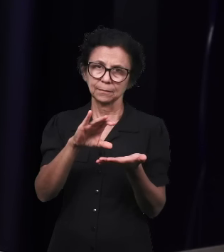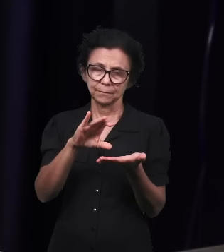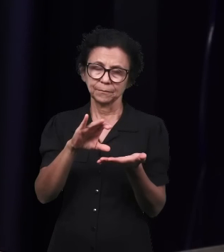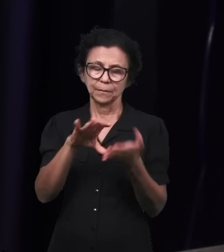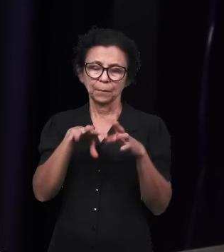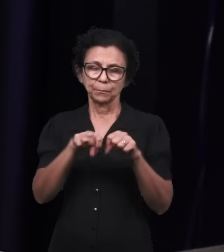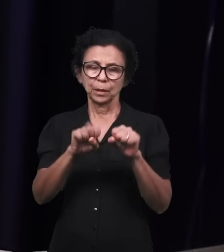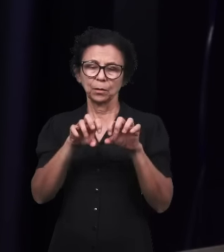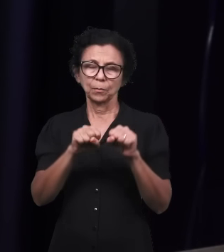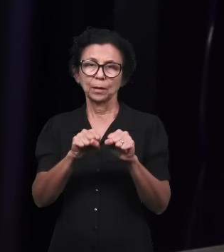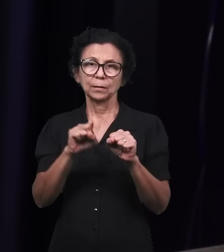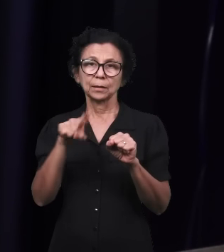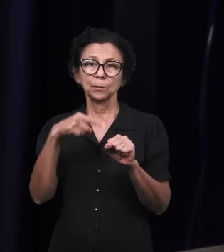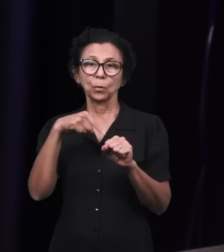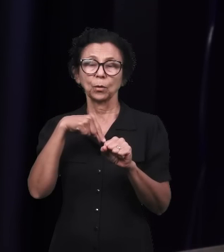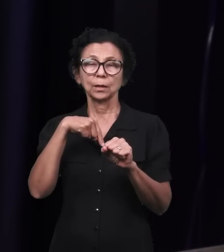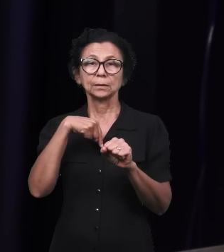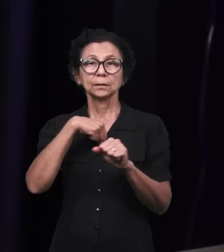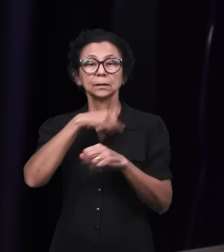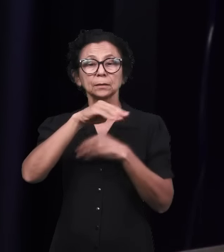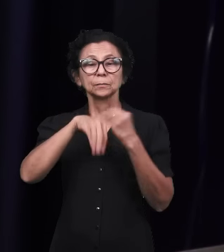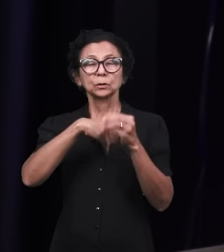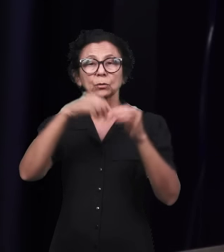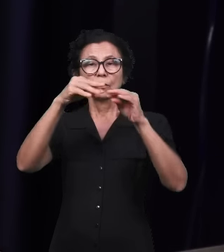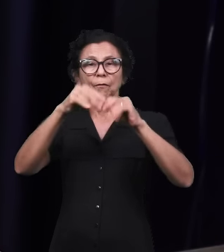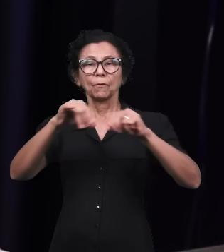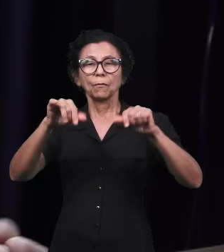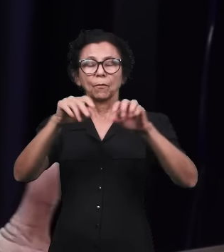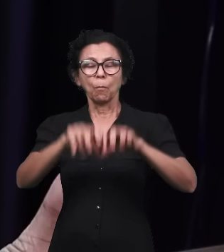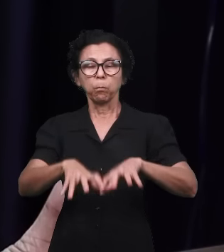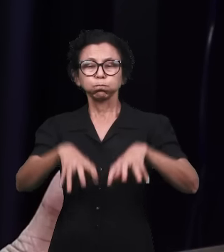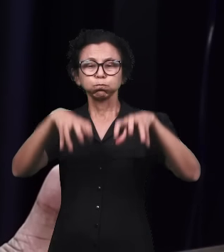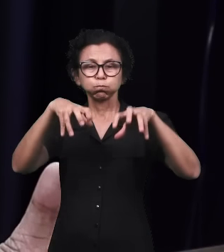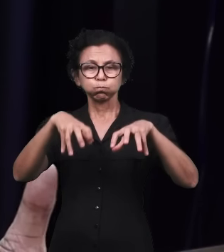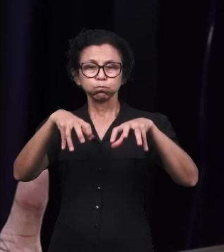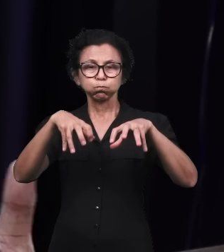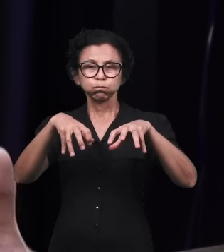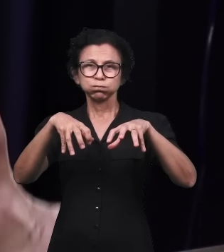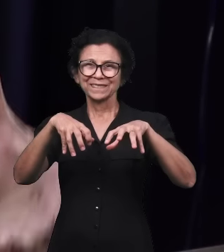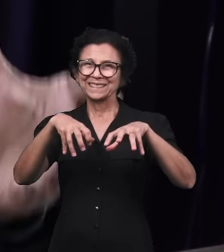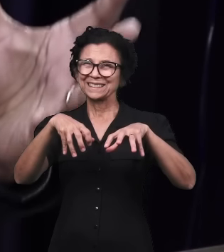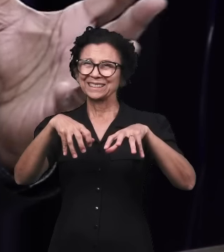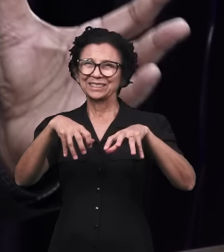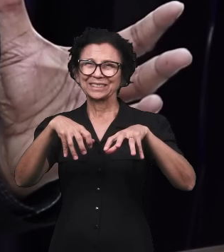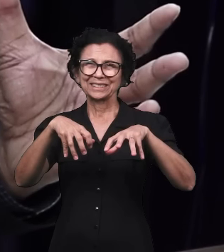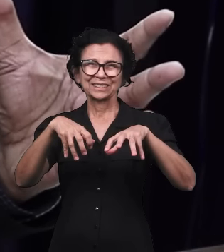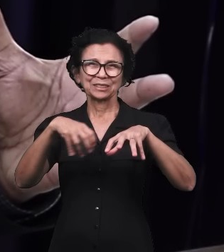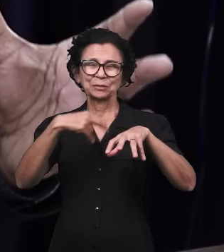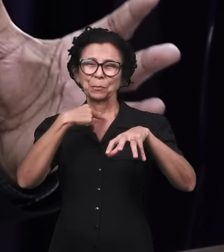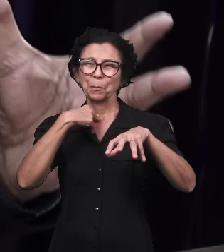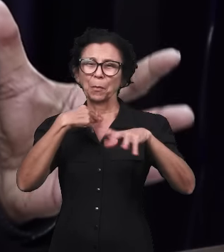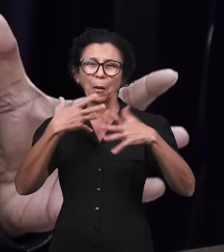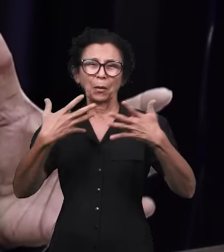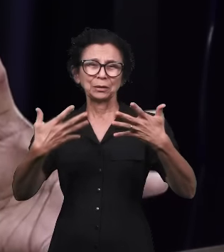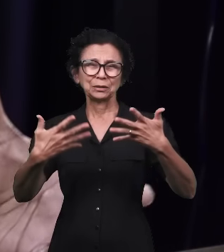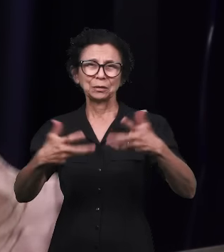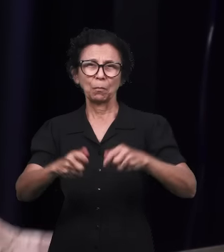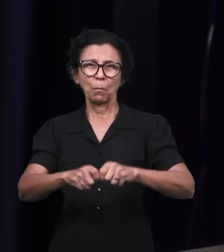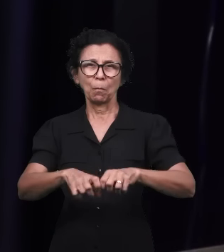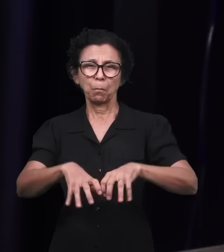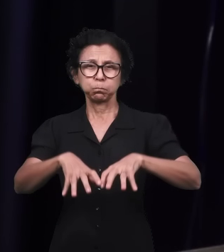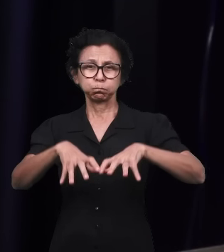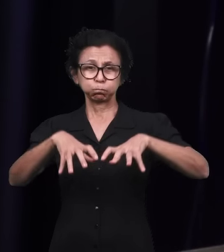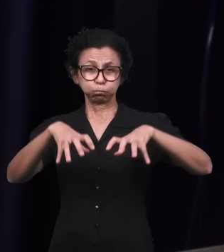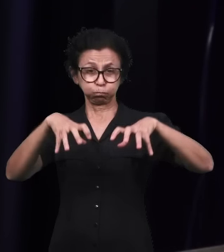revelação. Então, a mensagem não pode haver a mistura do fermento que leveda e incha.